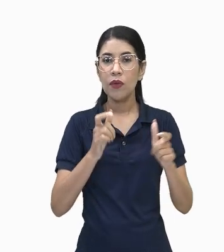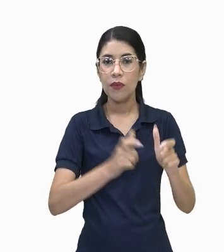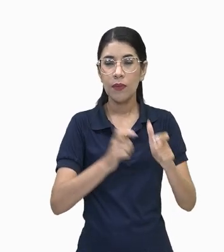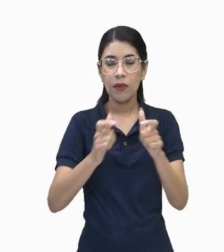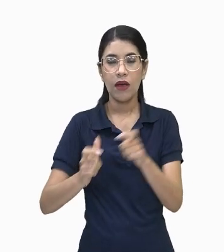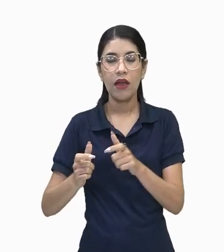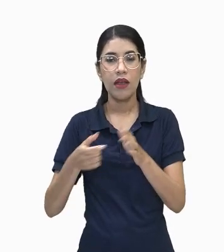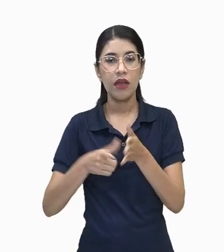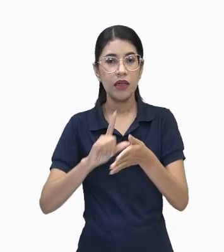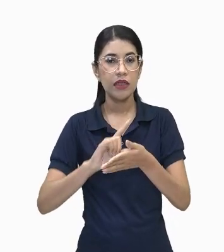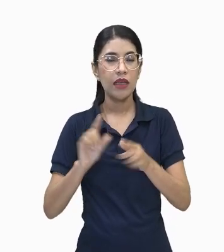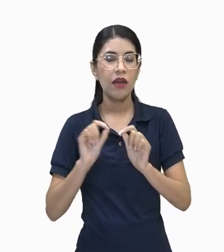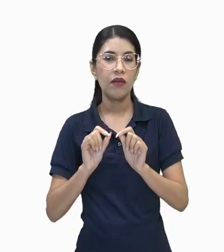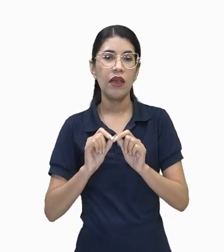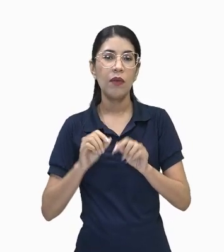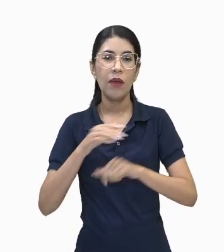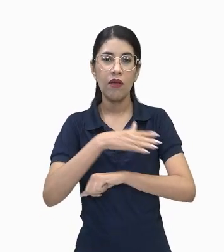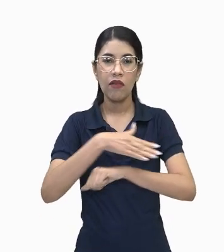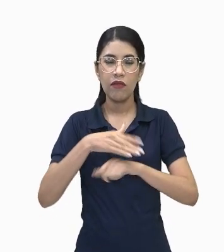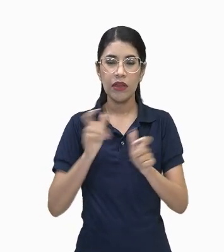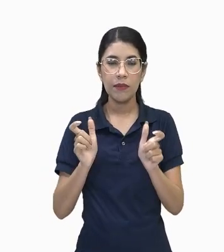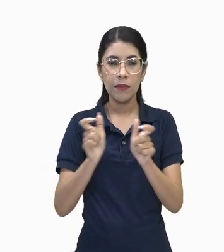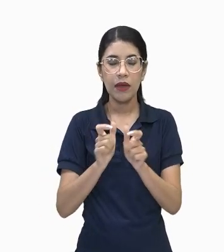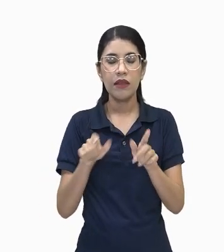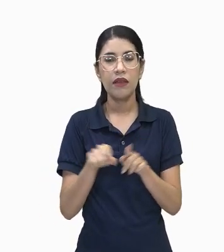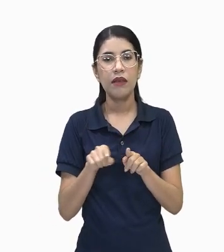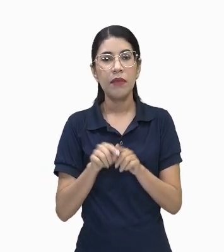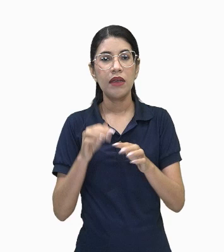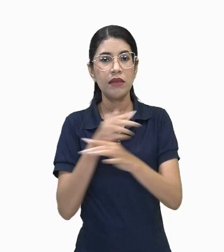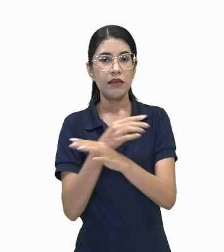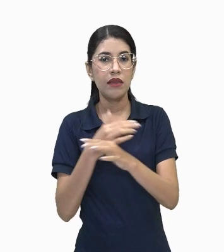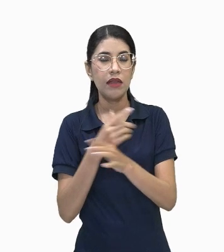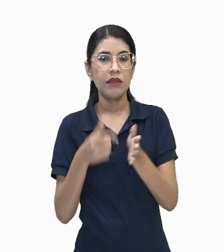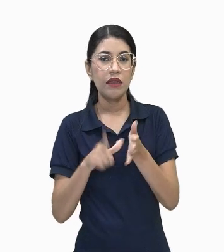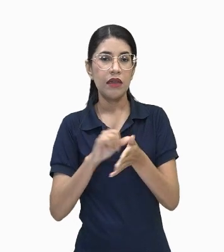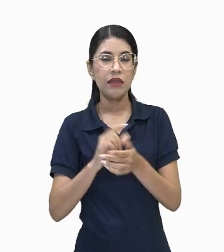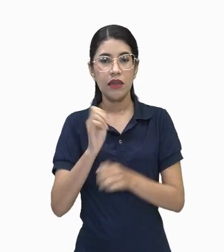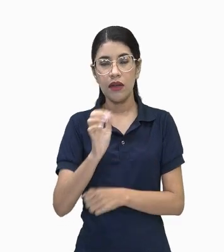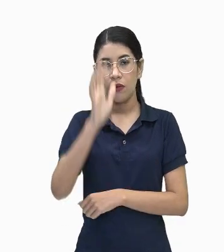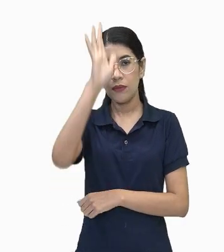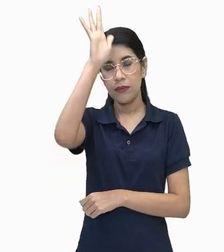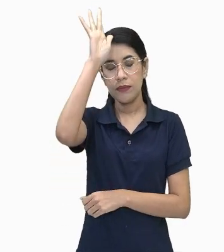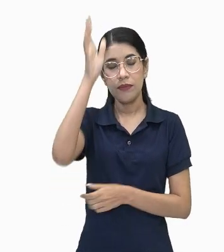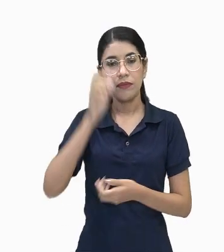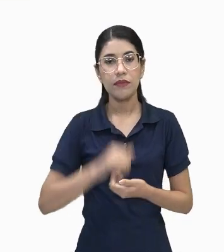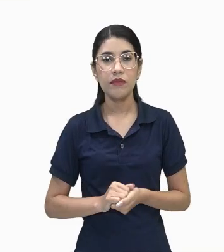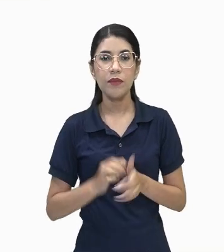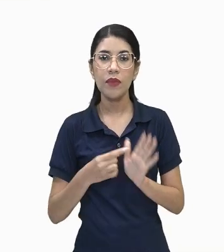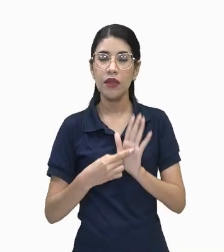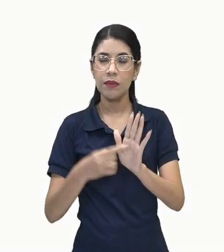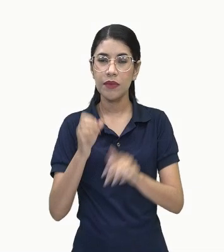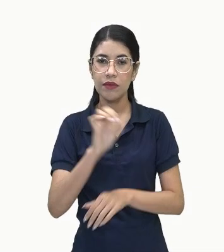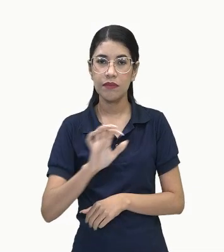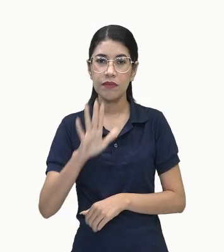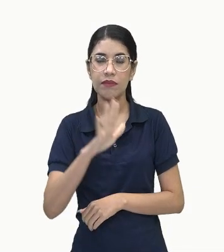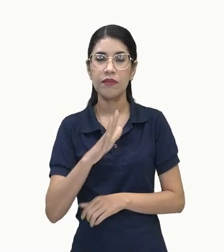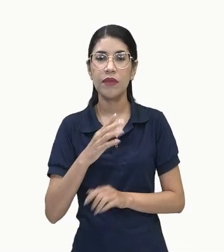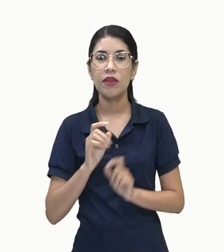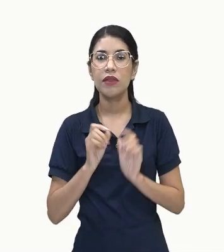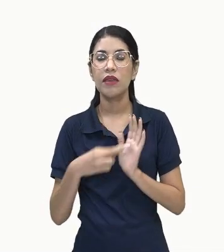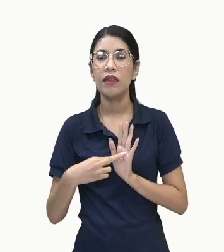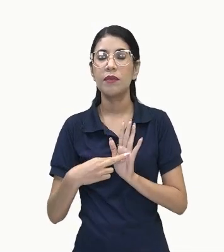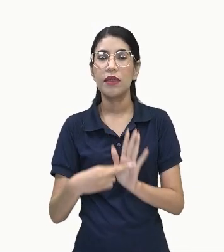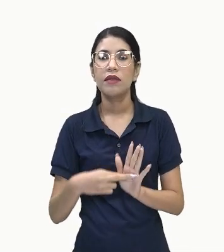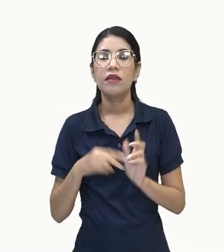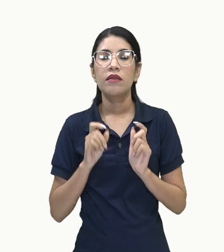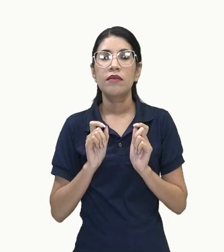antigas vilas medievais ou também das cidades romanas. Aqui eu trouxe para vocês uma imagem